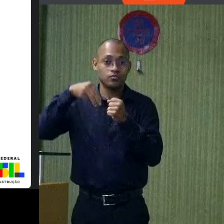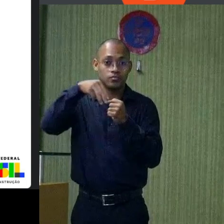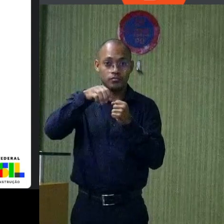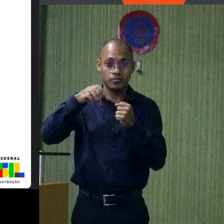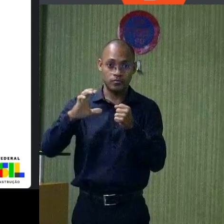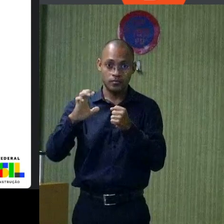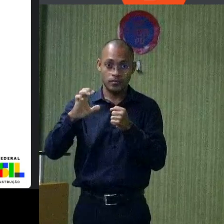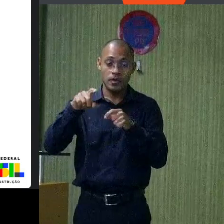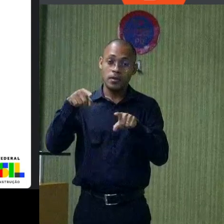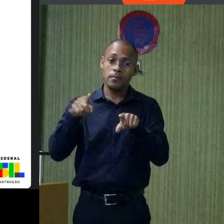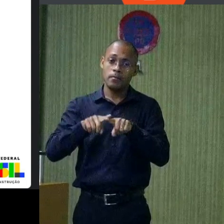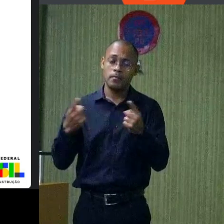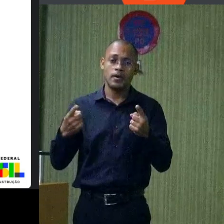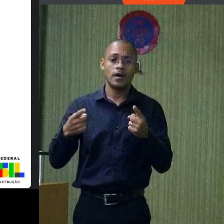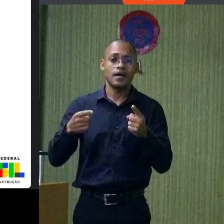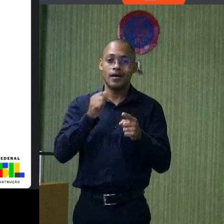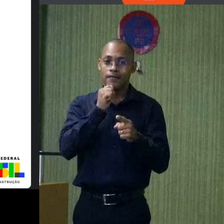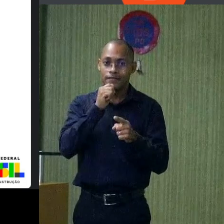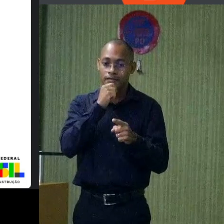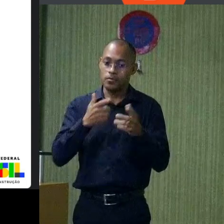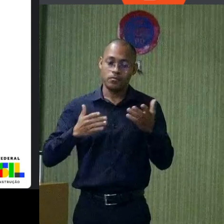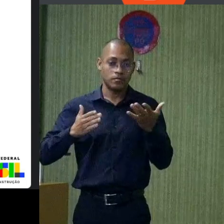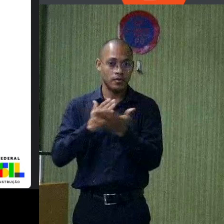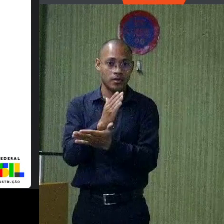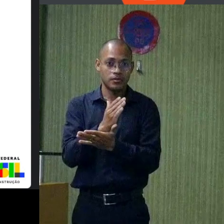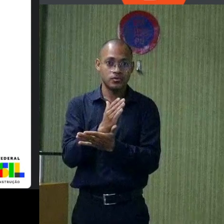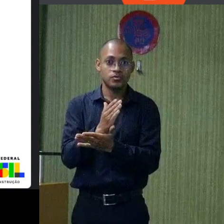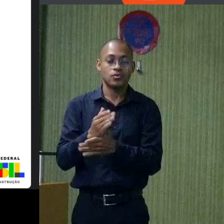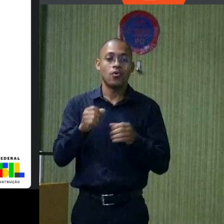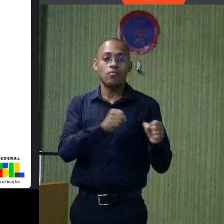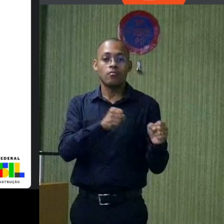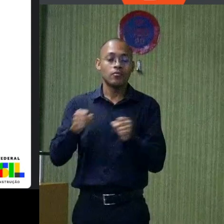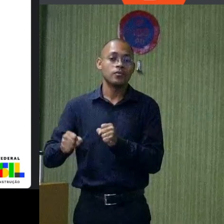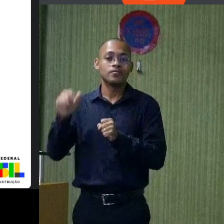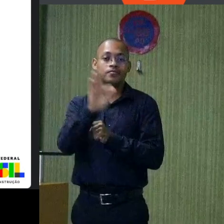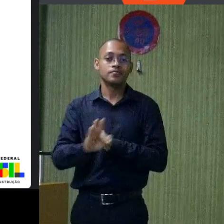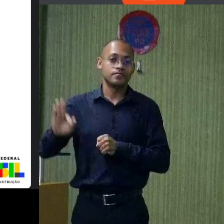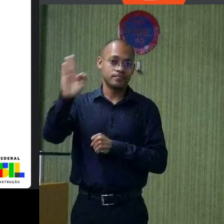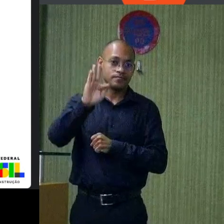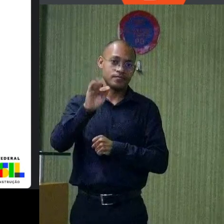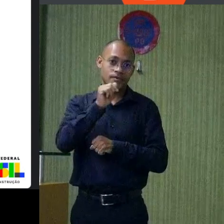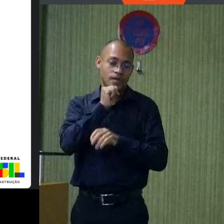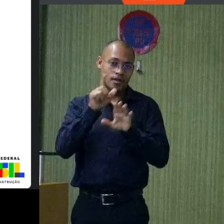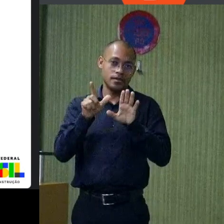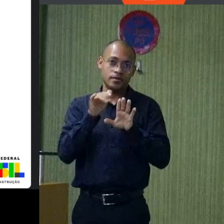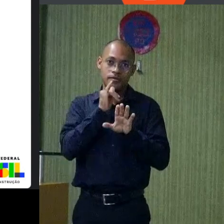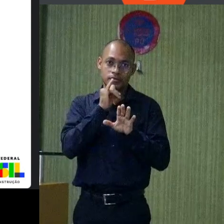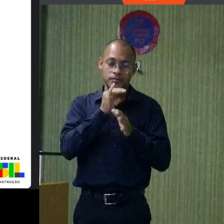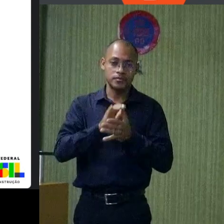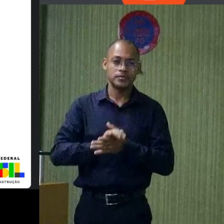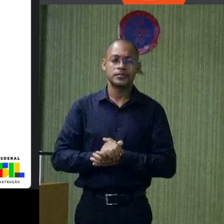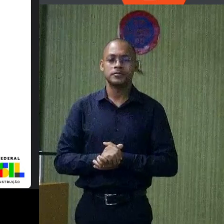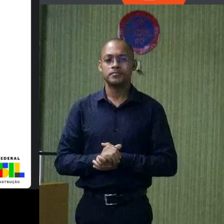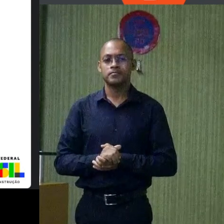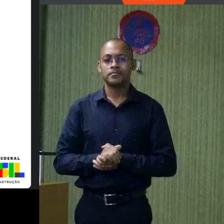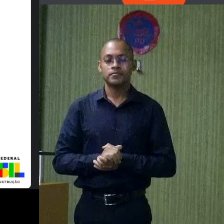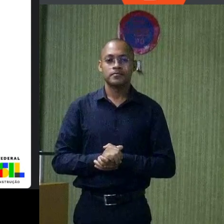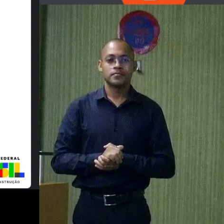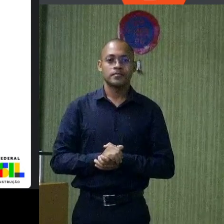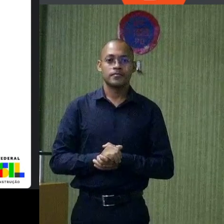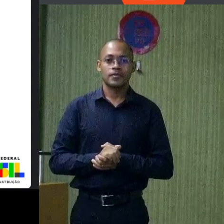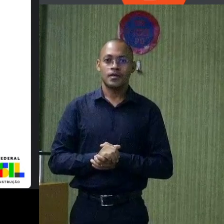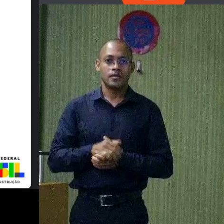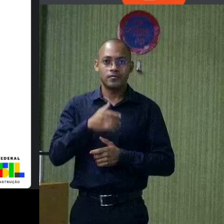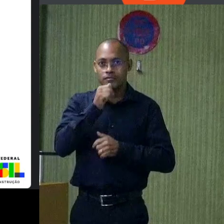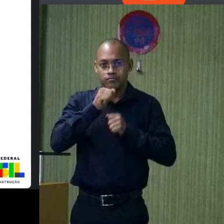desagregação do esforço federativo que que significa isso uma meta de de eh de expansão por